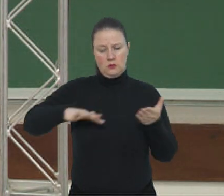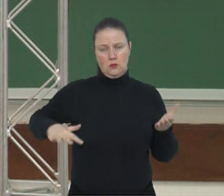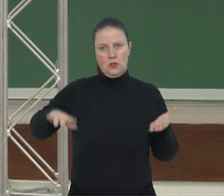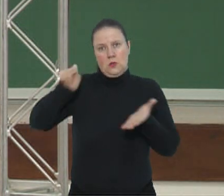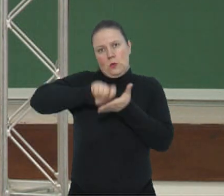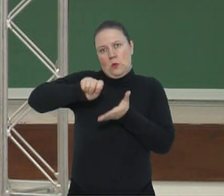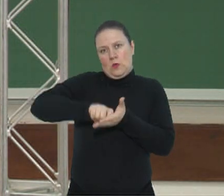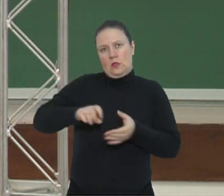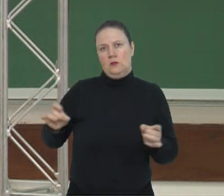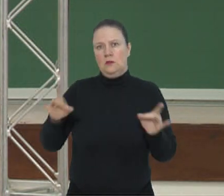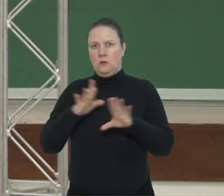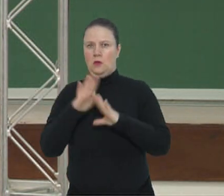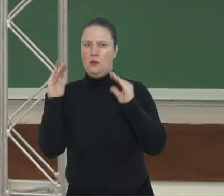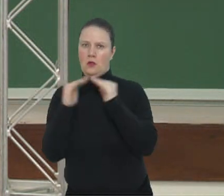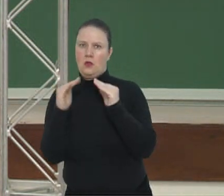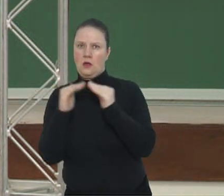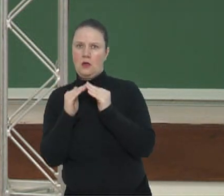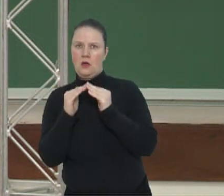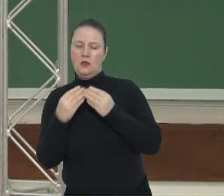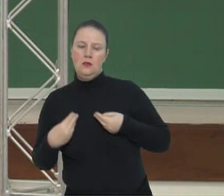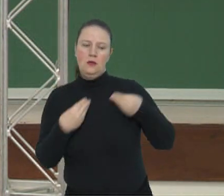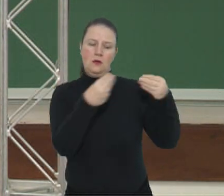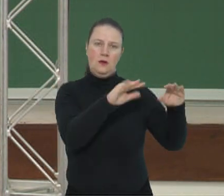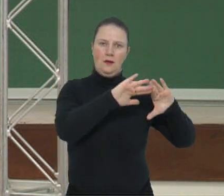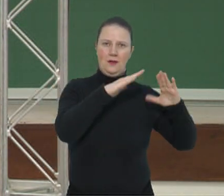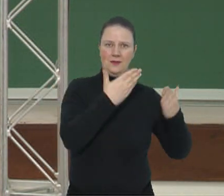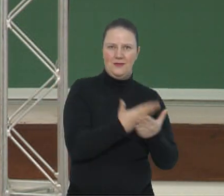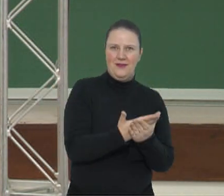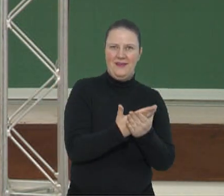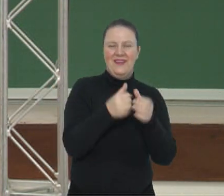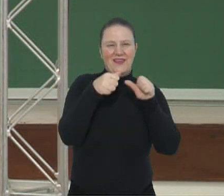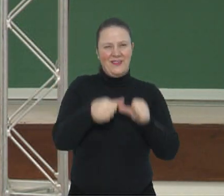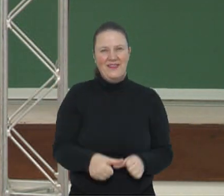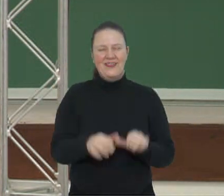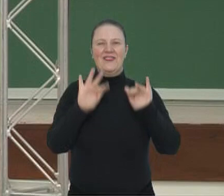ok? Eu fico por aqui, um forte abraço, até a próxima